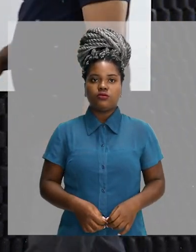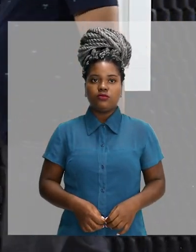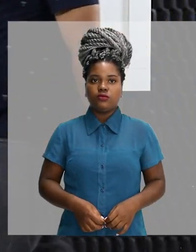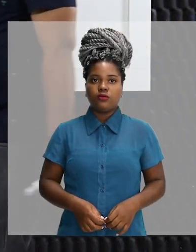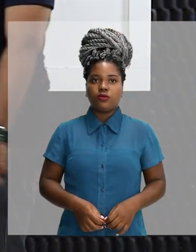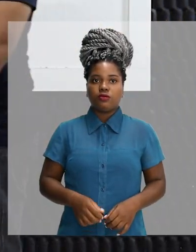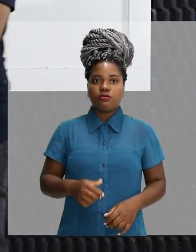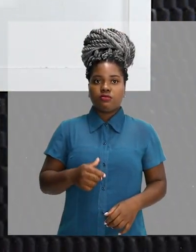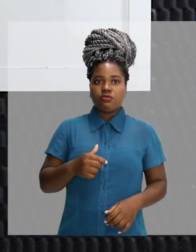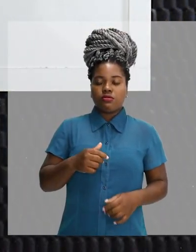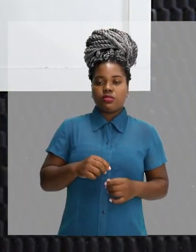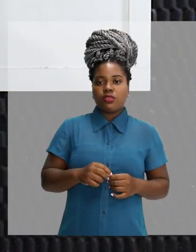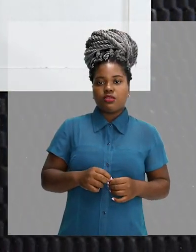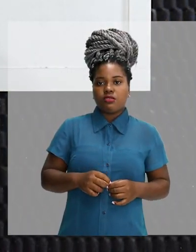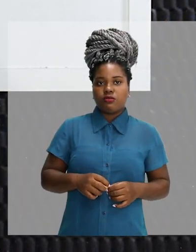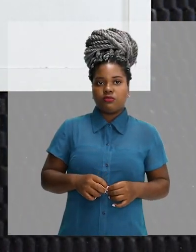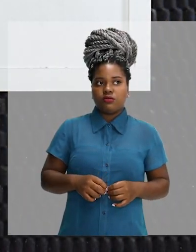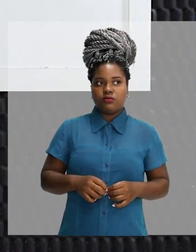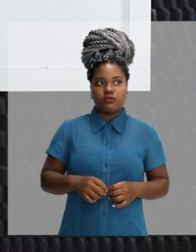25